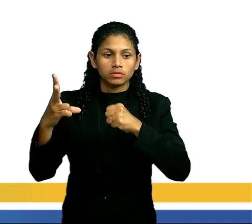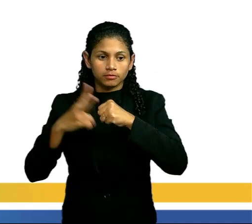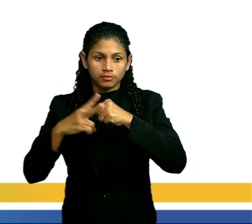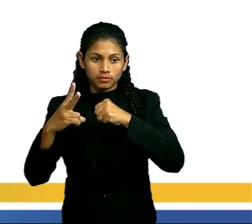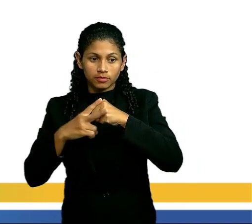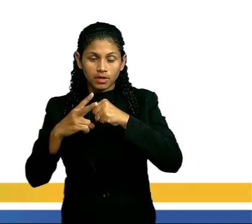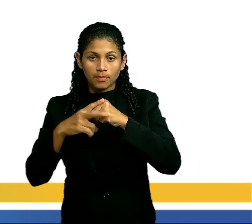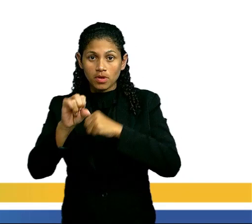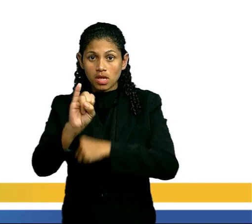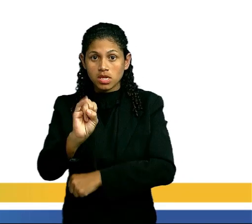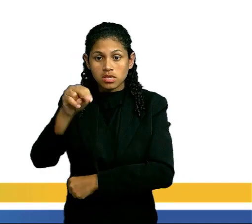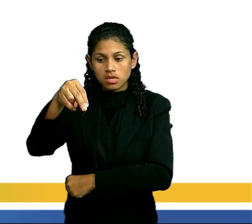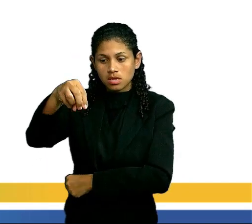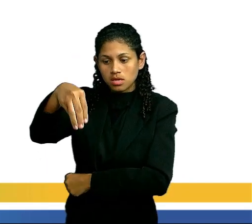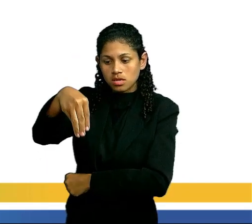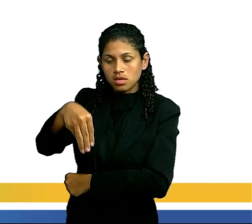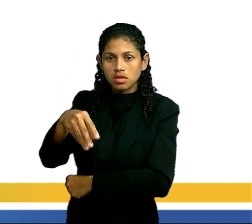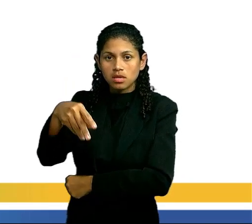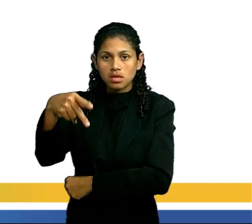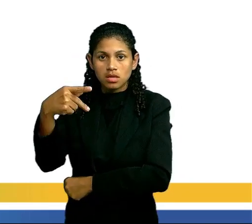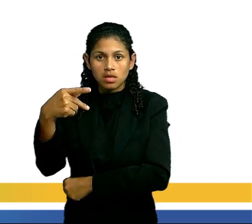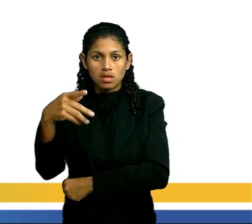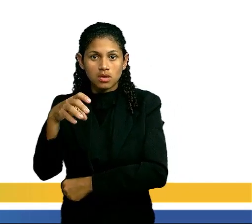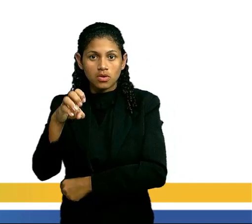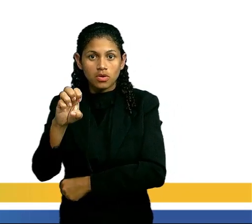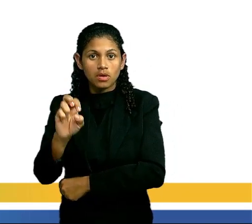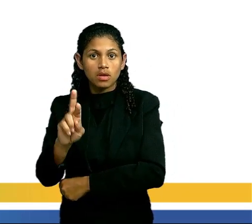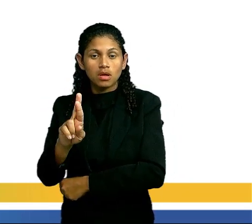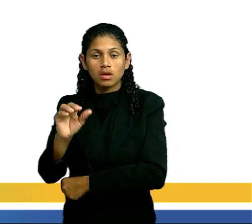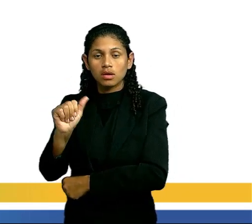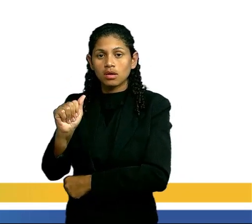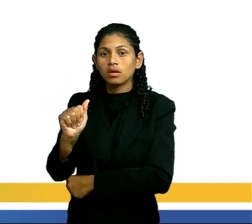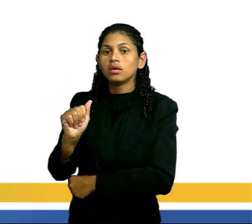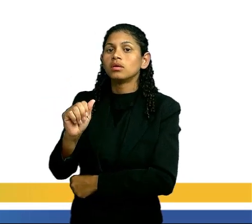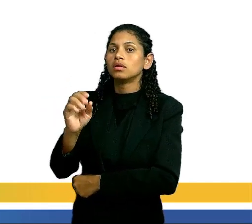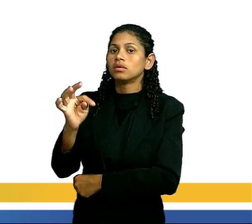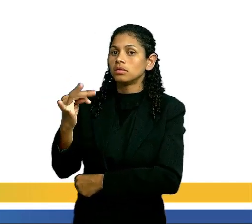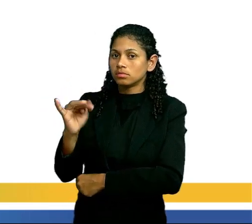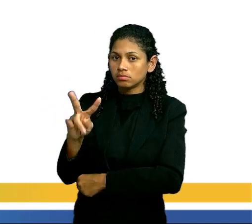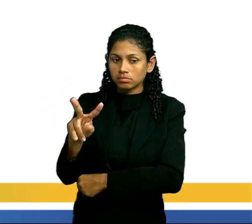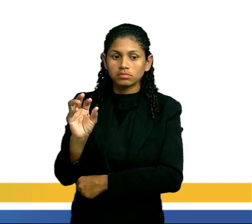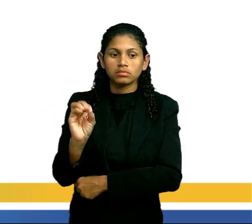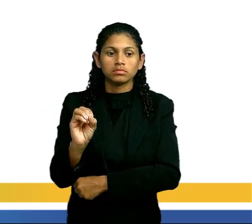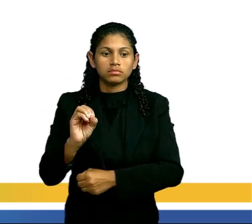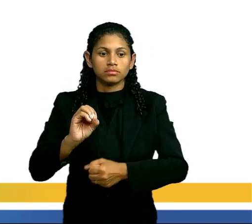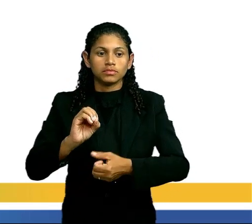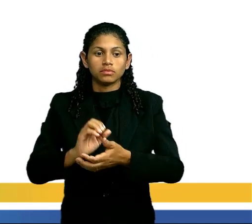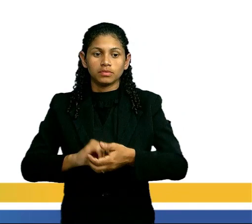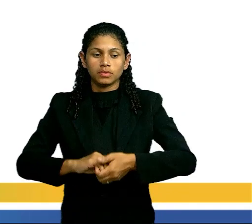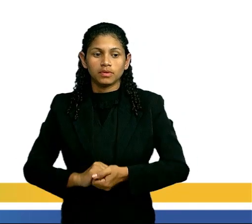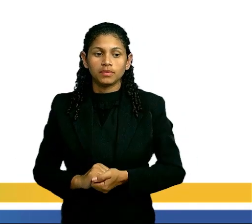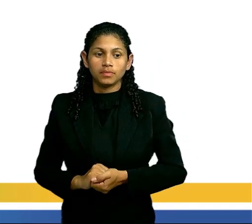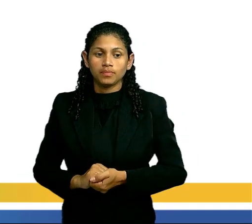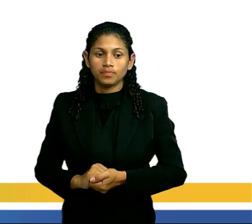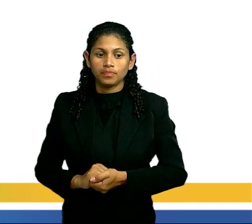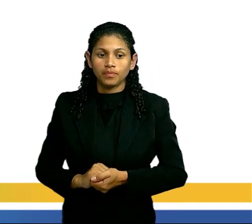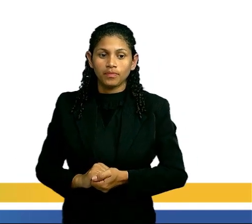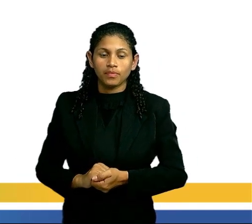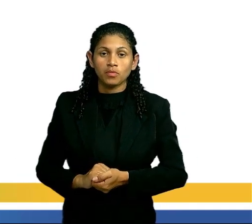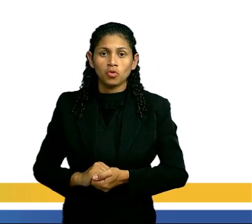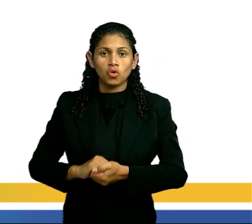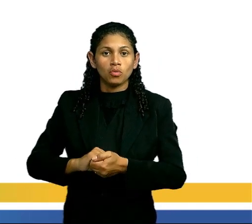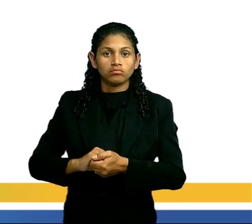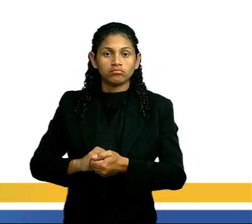pois já se anuncia a chuva. Observe aí o verbo entrar no imperativo, né? Pois